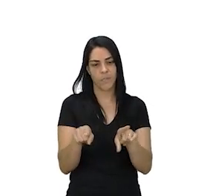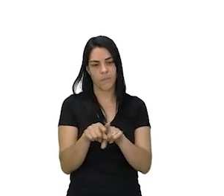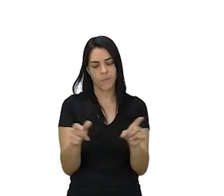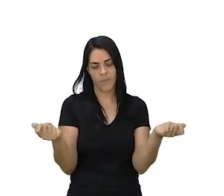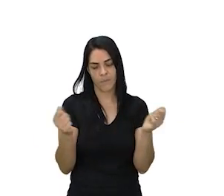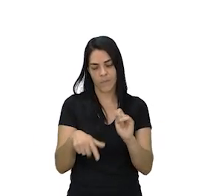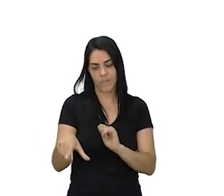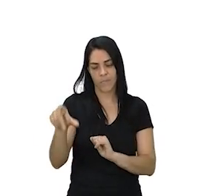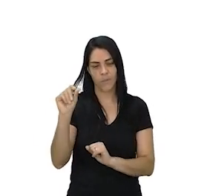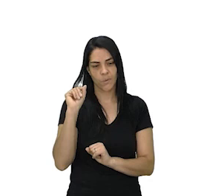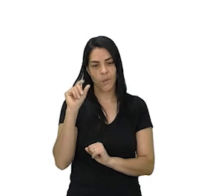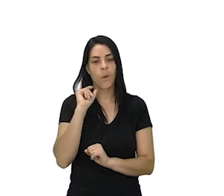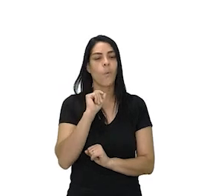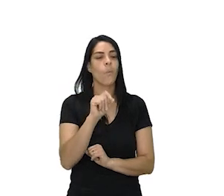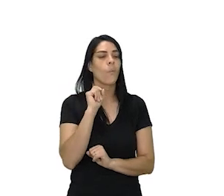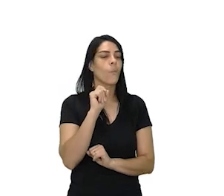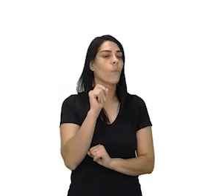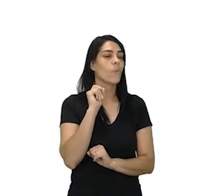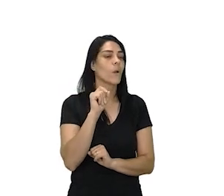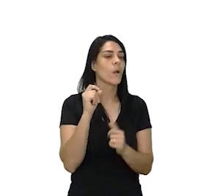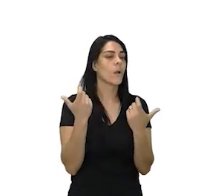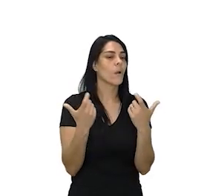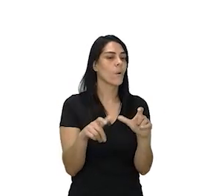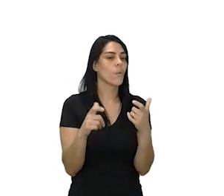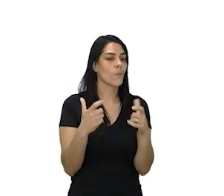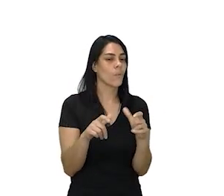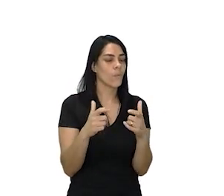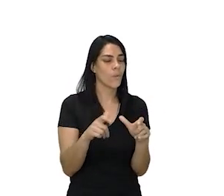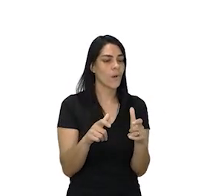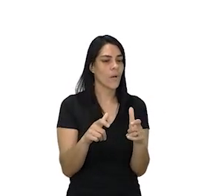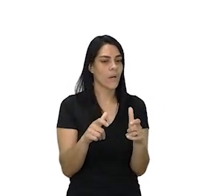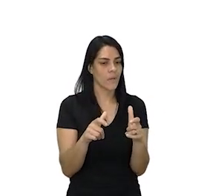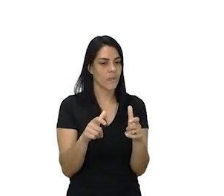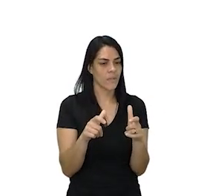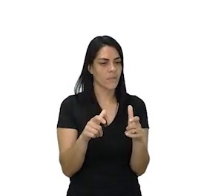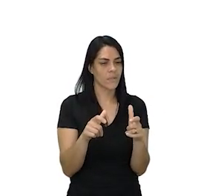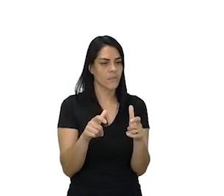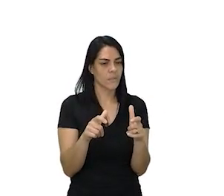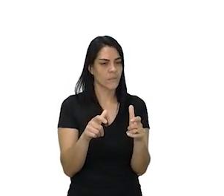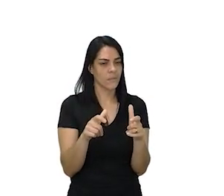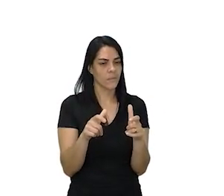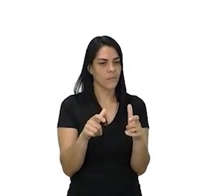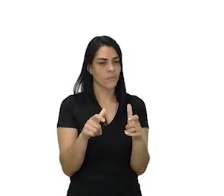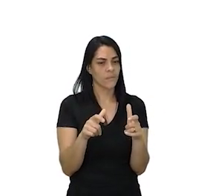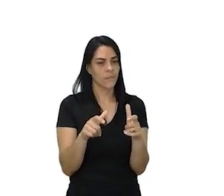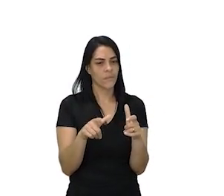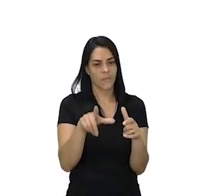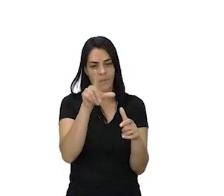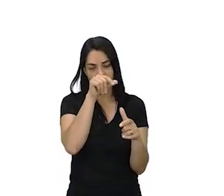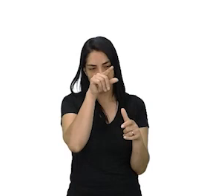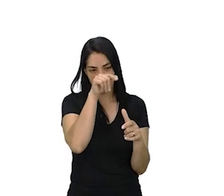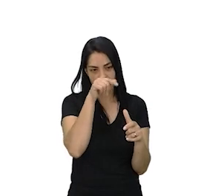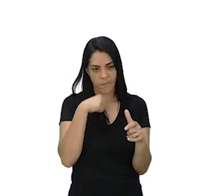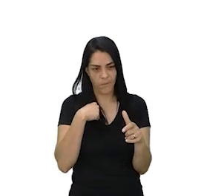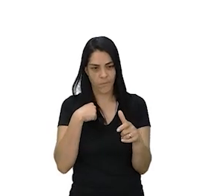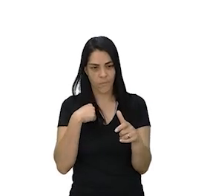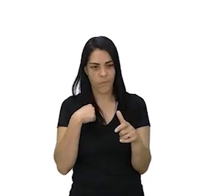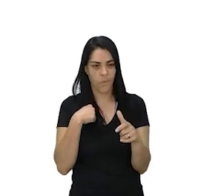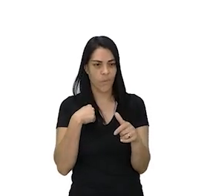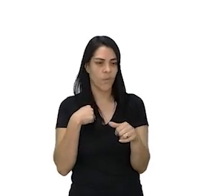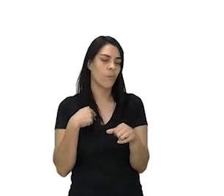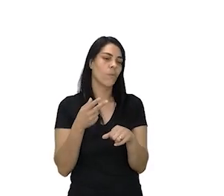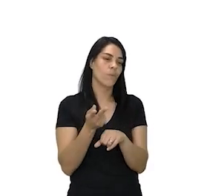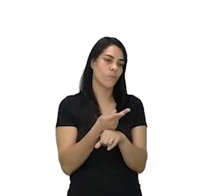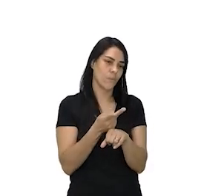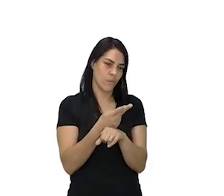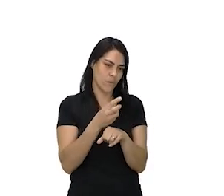escolher exatamente aonde é que está o lugar onde estão as aves. Então, eu vou olhando aqui no meu mapa,